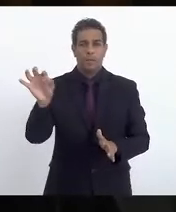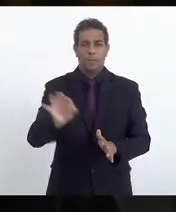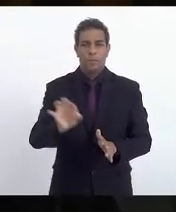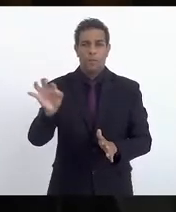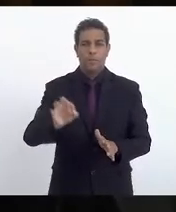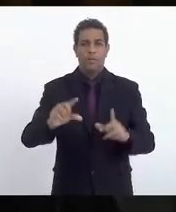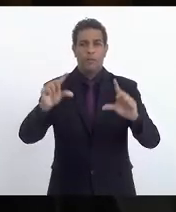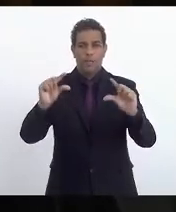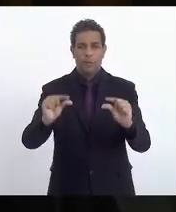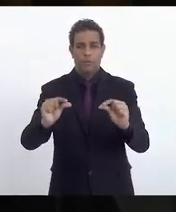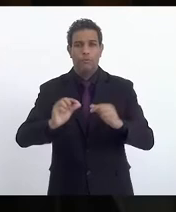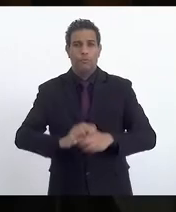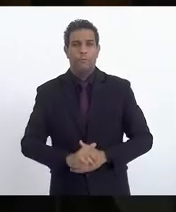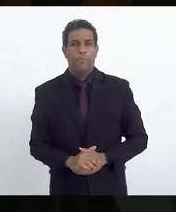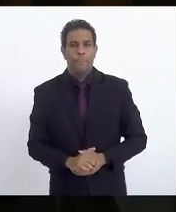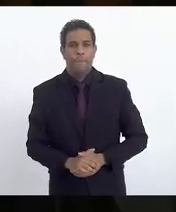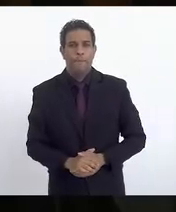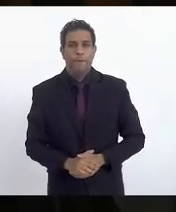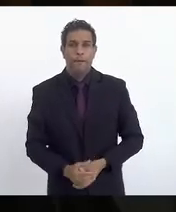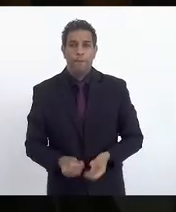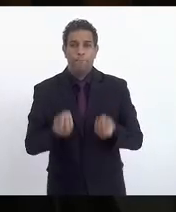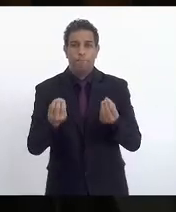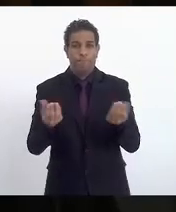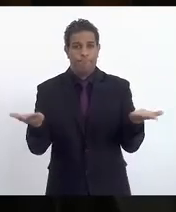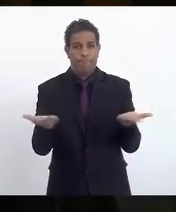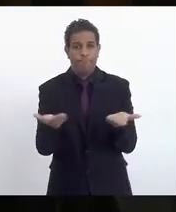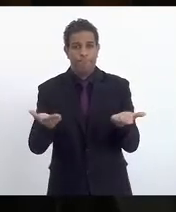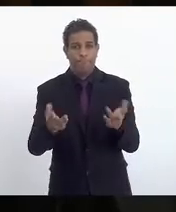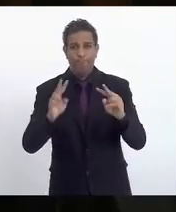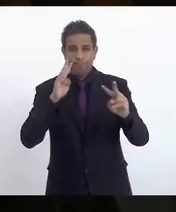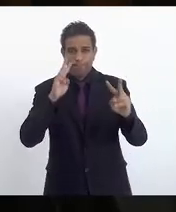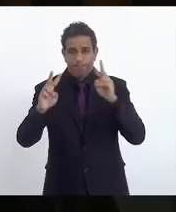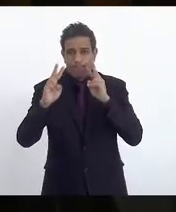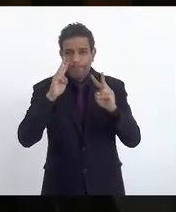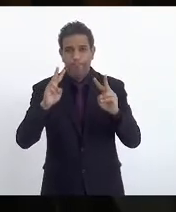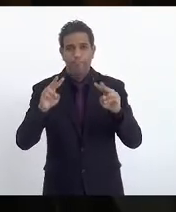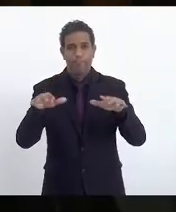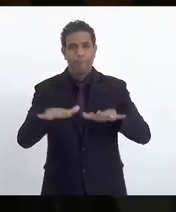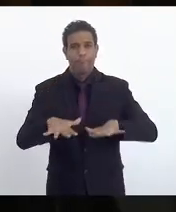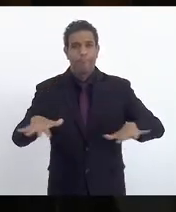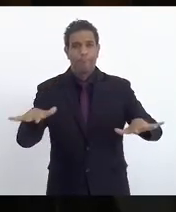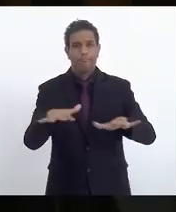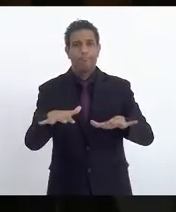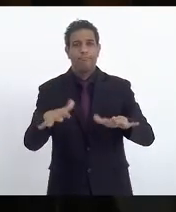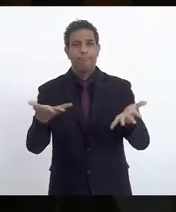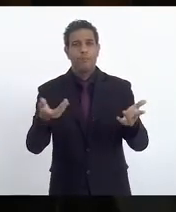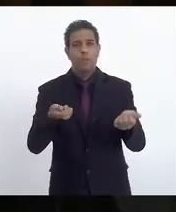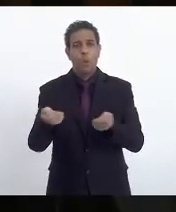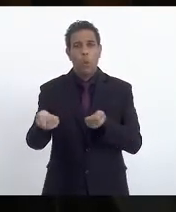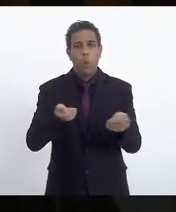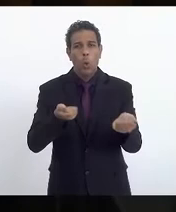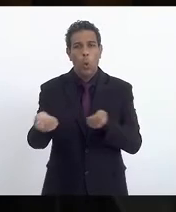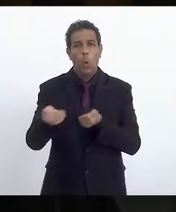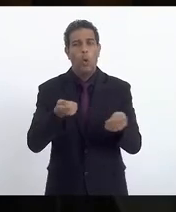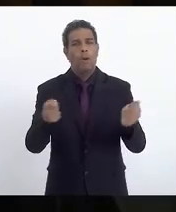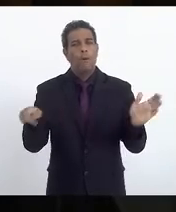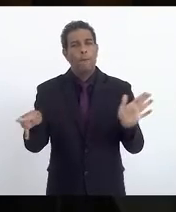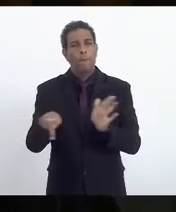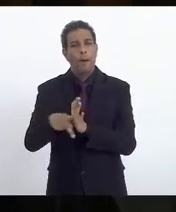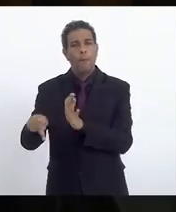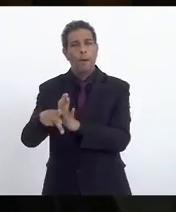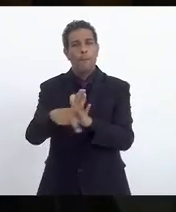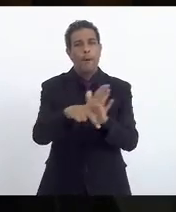cento bom e como estatal E isto é com controle acionário